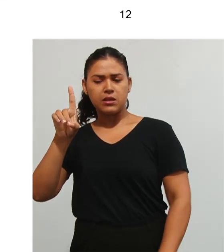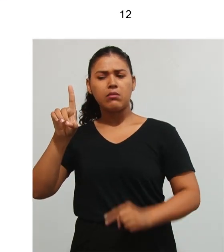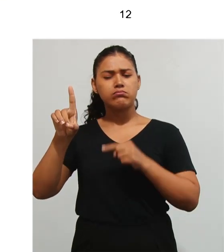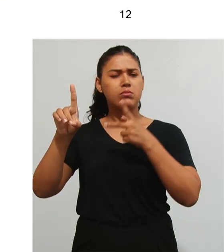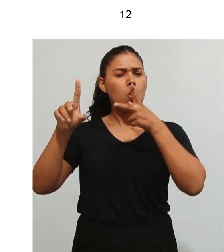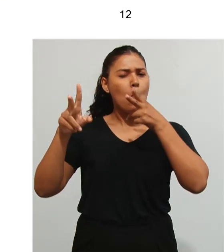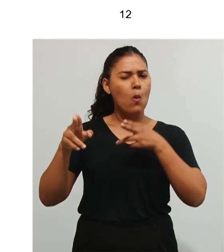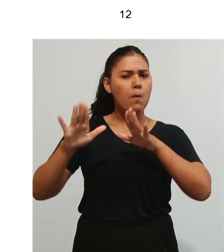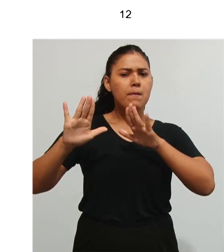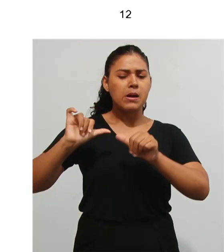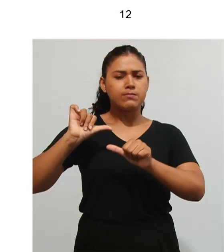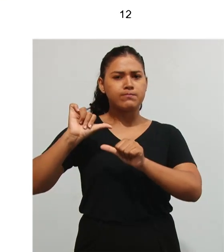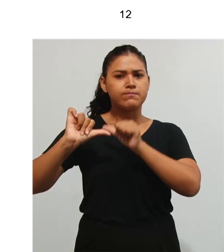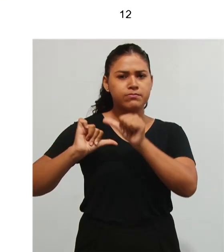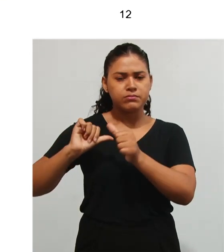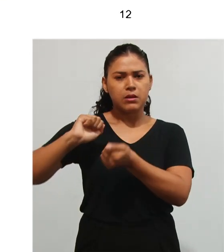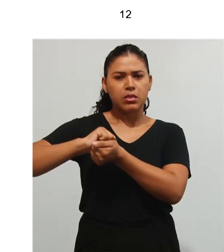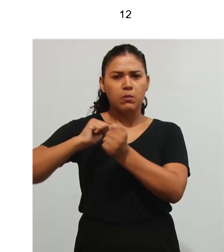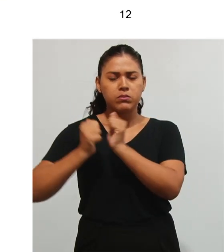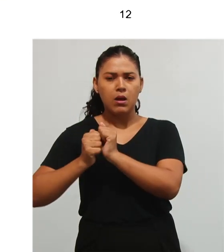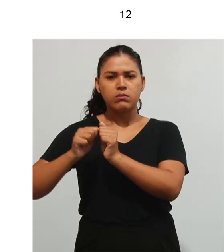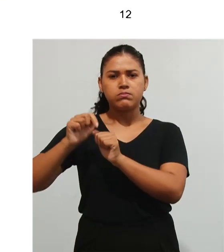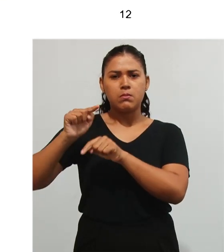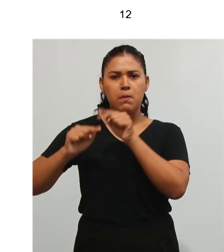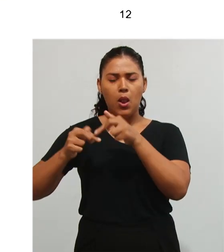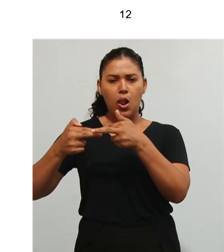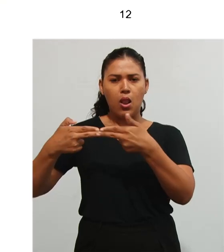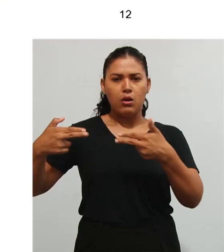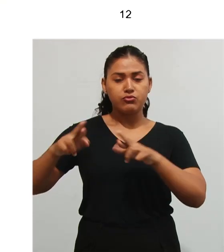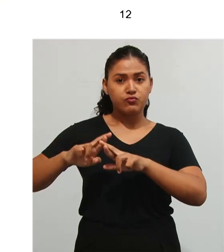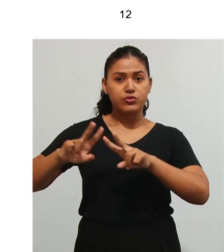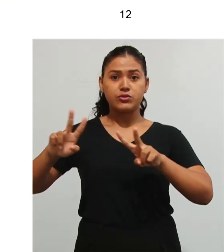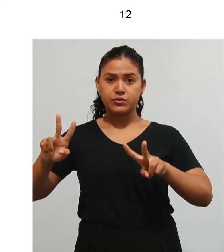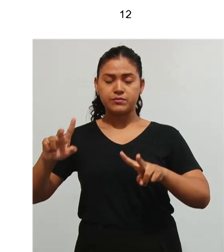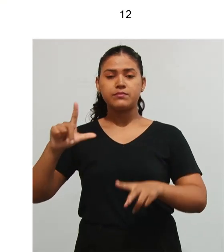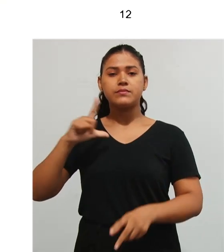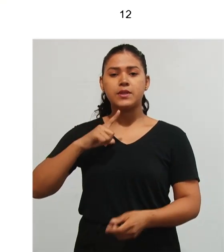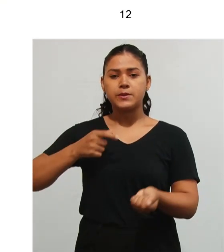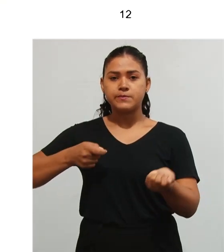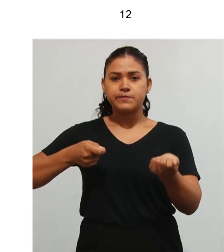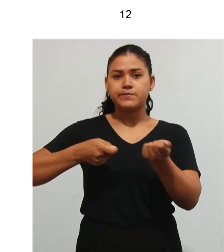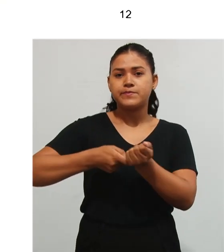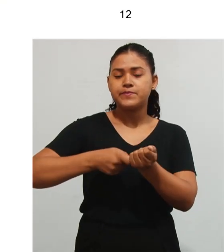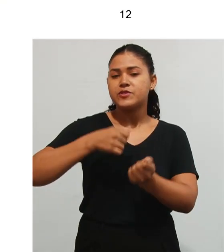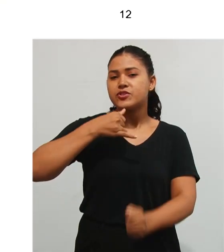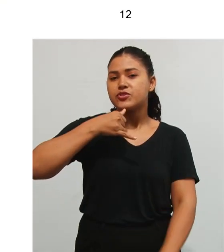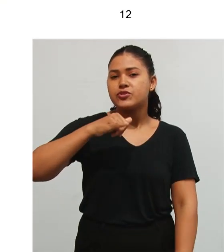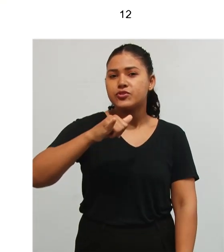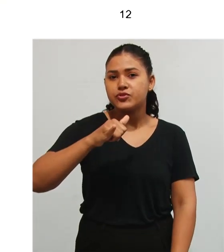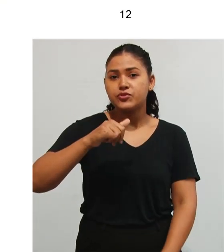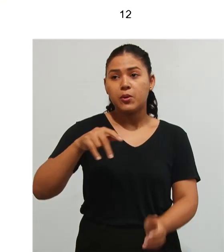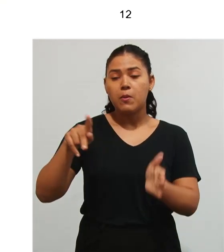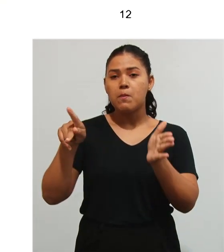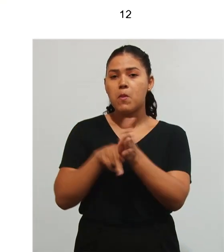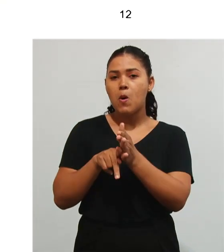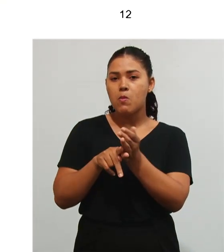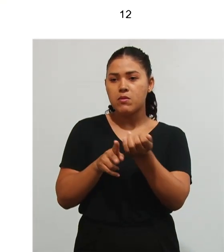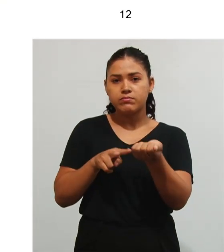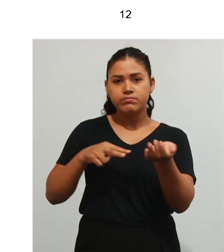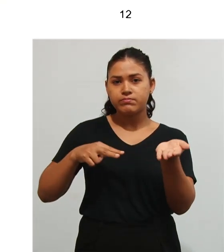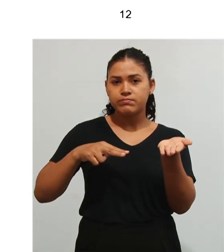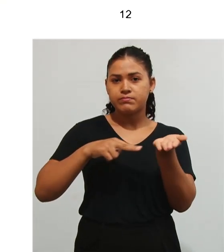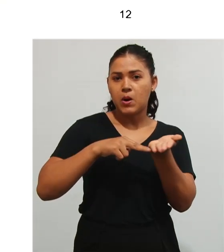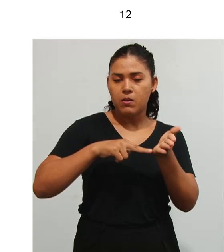são constituídos de um pouco diferente. Nós temos a fonte de energia, que vai receber a energia da tomada